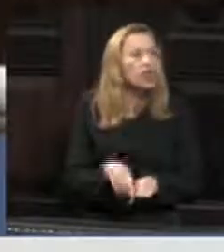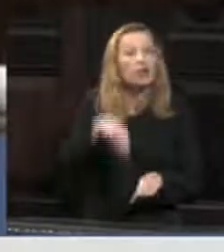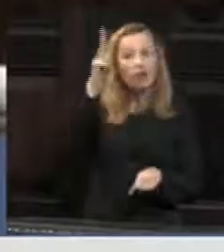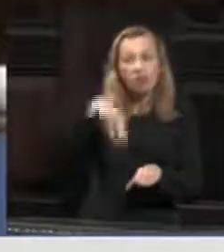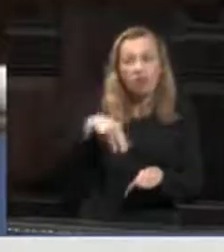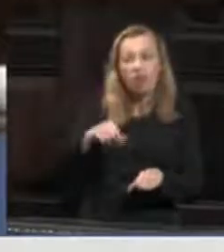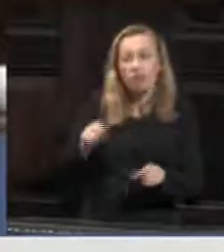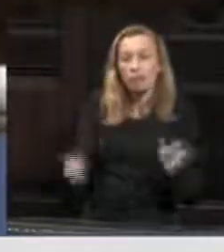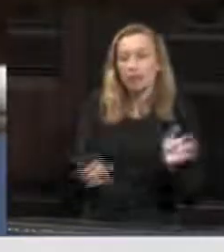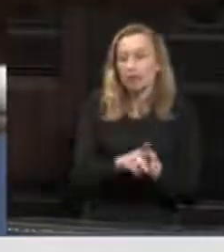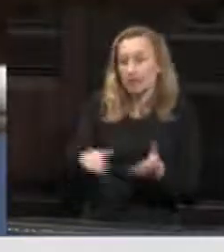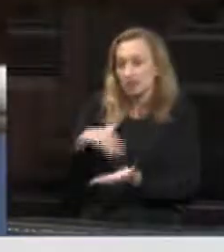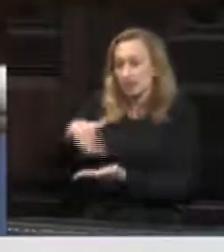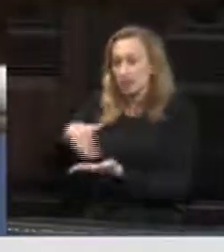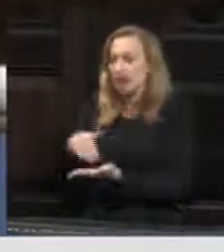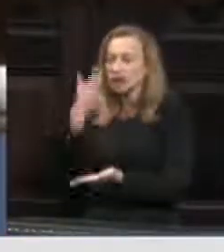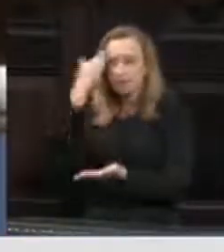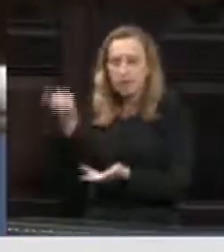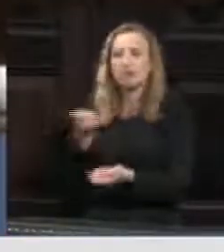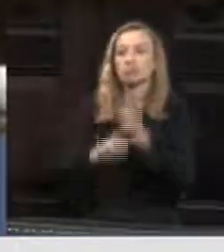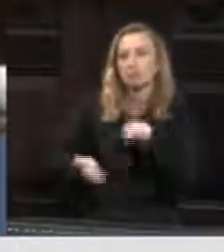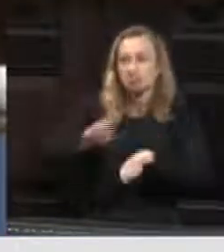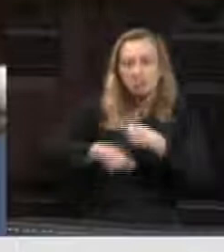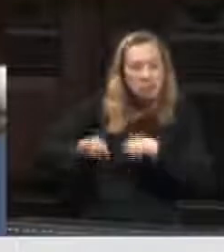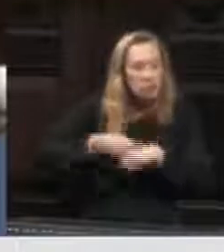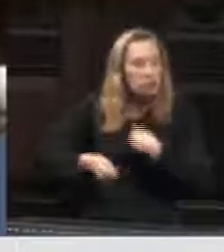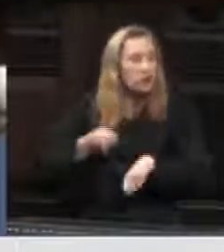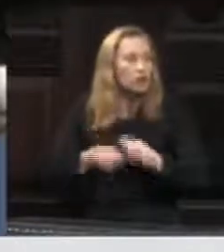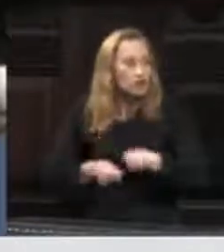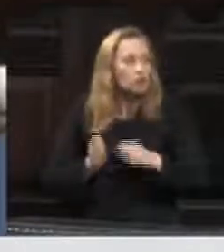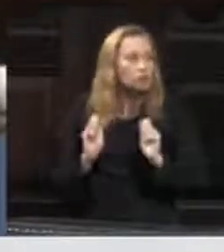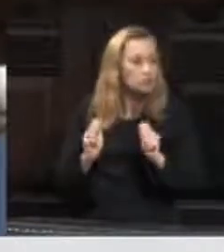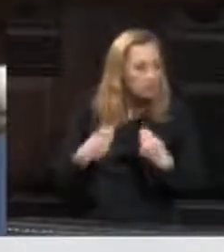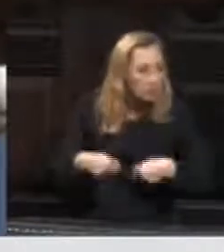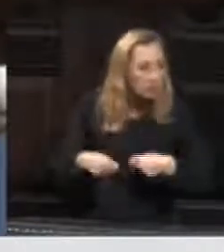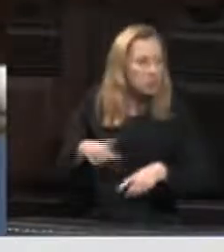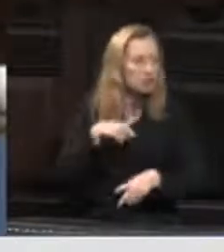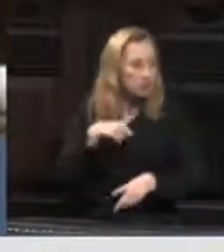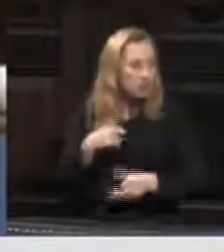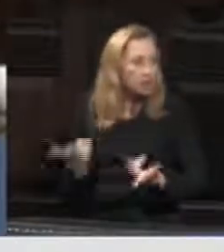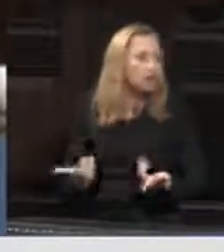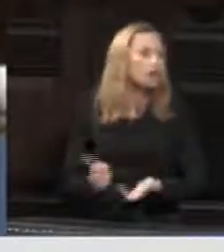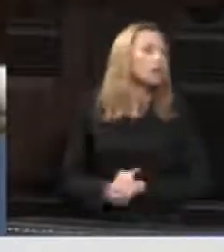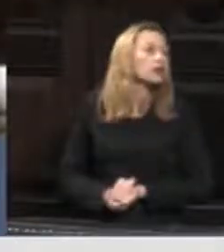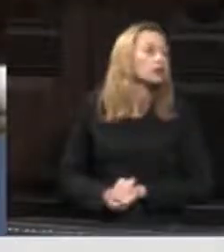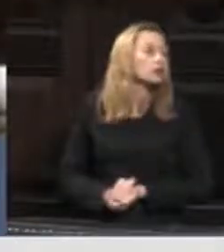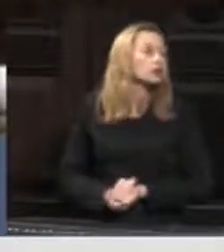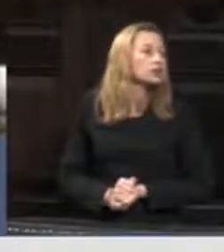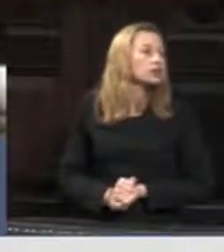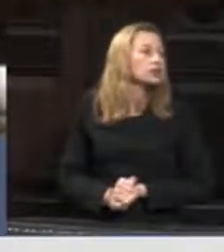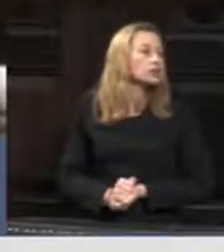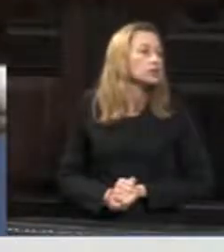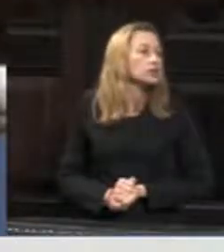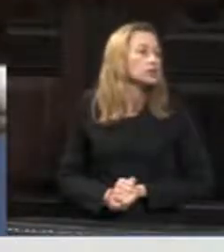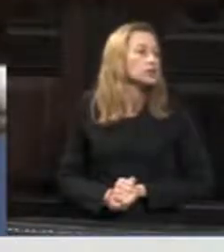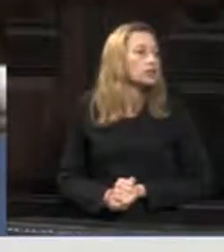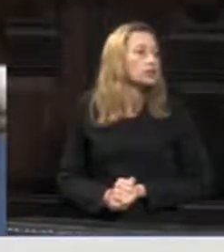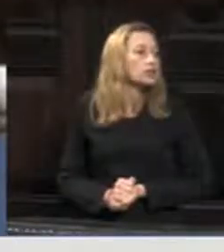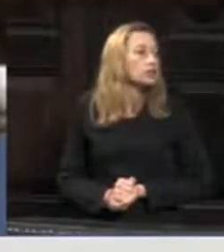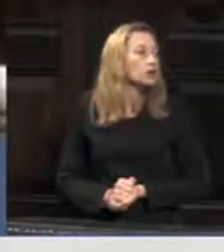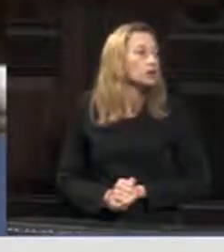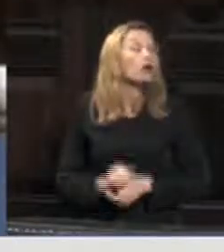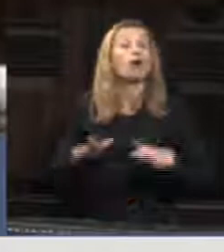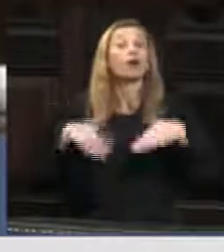vive a negociação breve negociação né plenárias essa é a vida